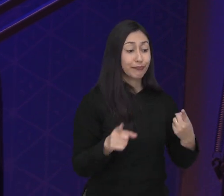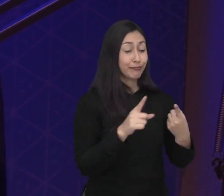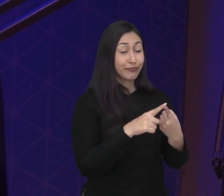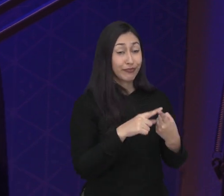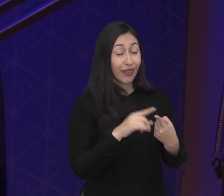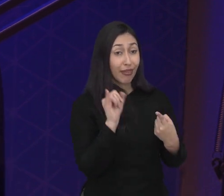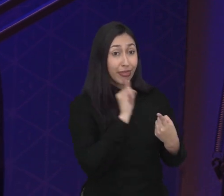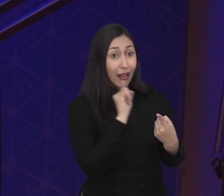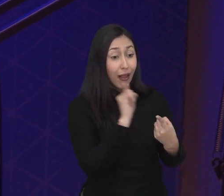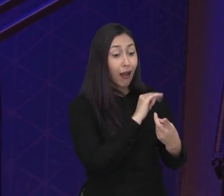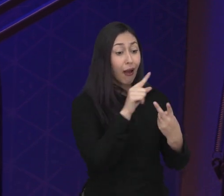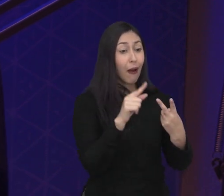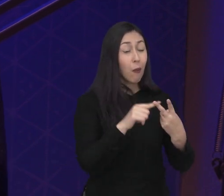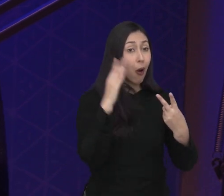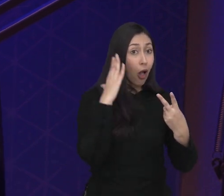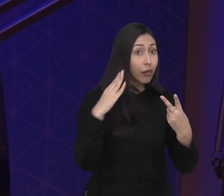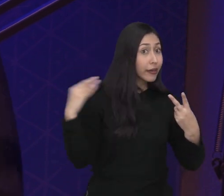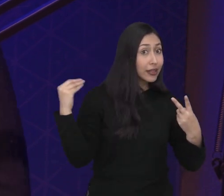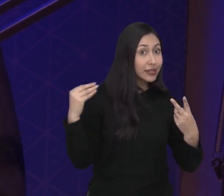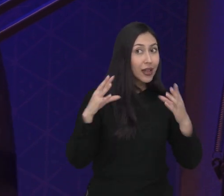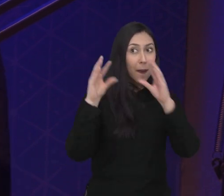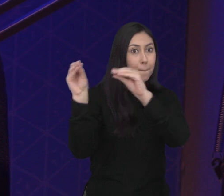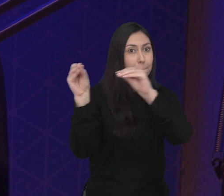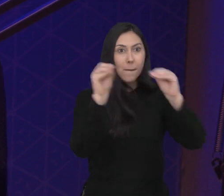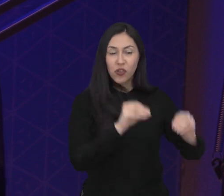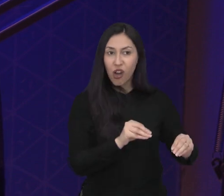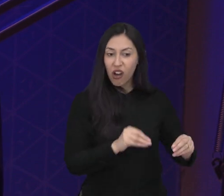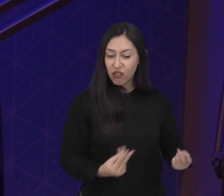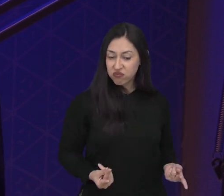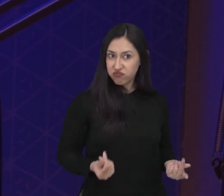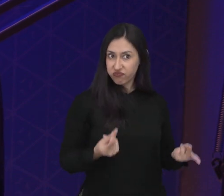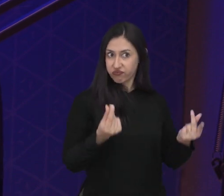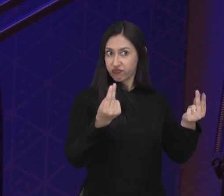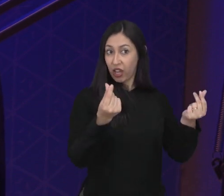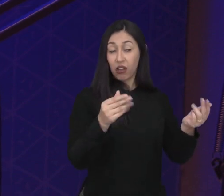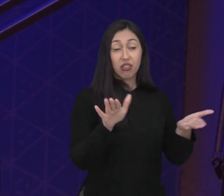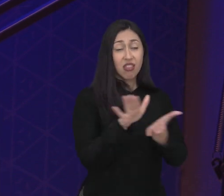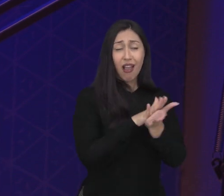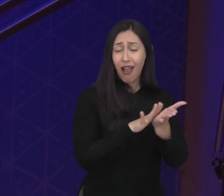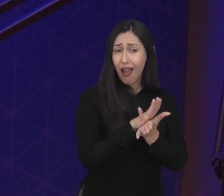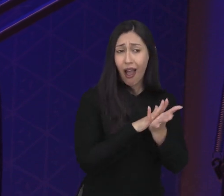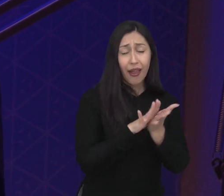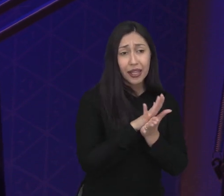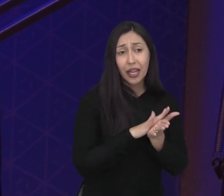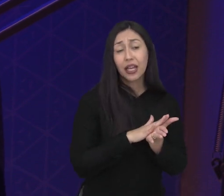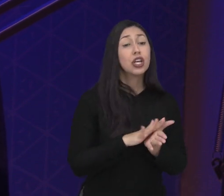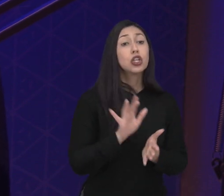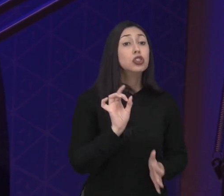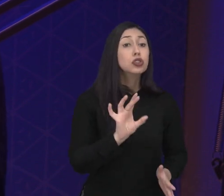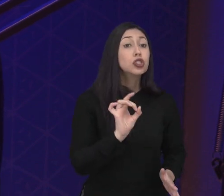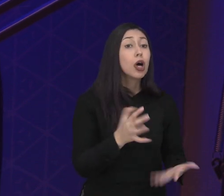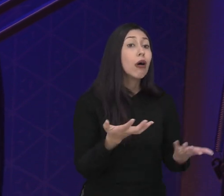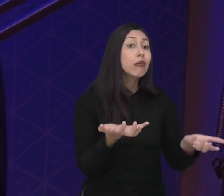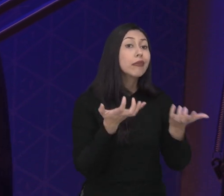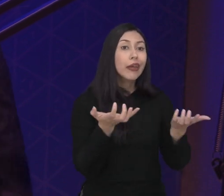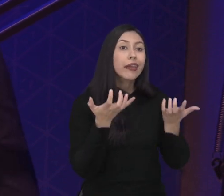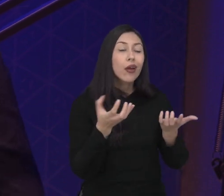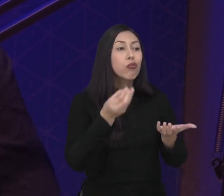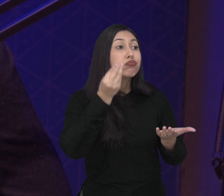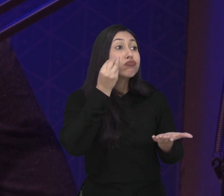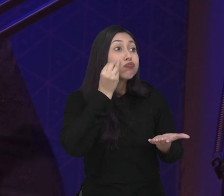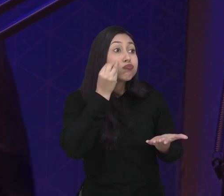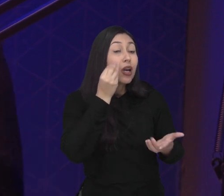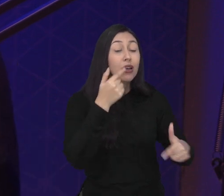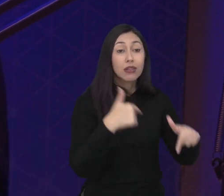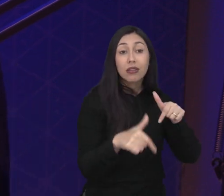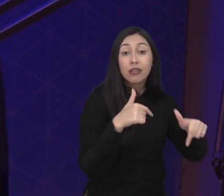italianos, por exemplo, holandeses que vieram para cá. E não necessariamente eram pessoas dotadas de muitas riquezas, eram pessoas que buscavam